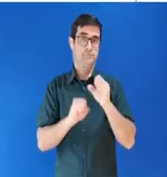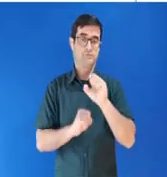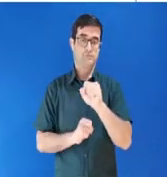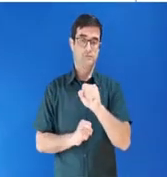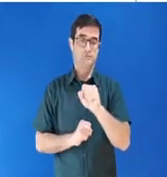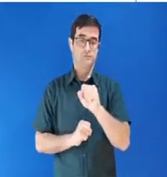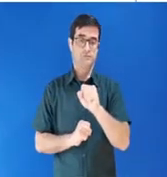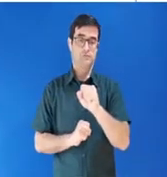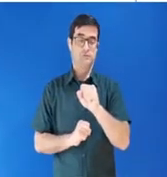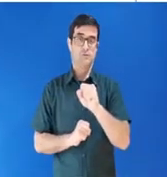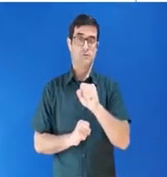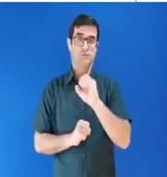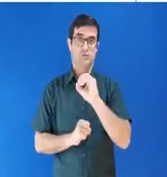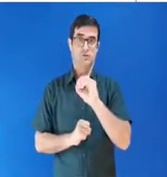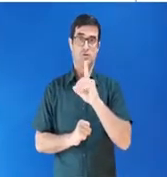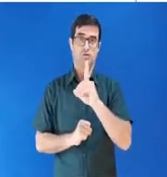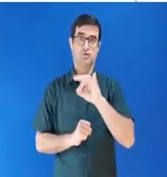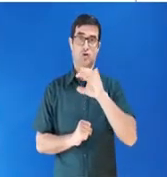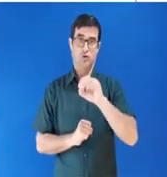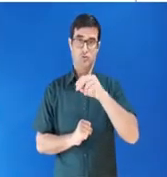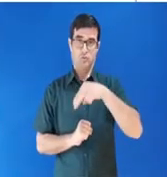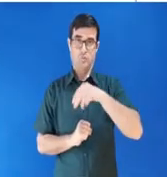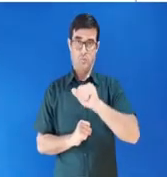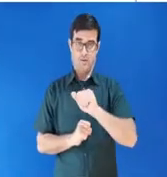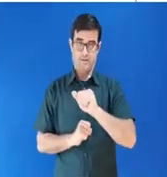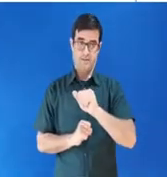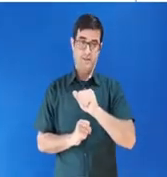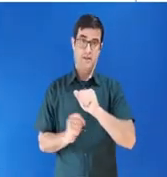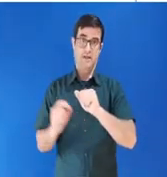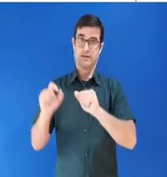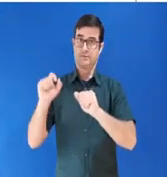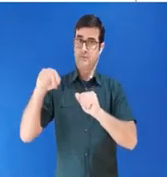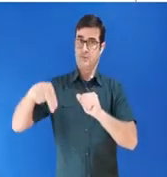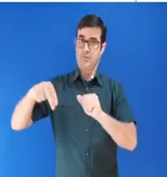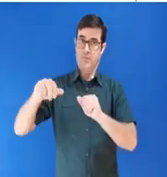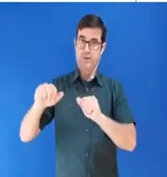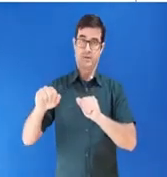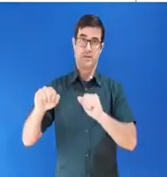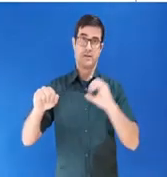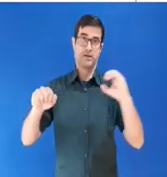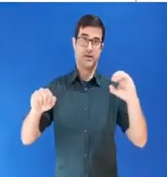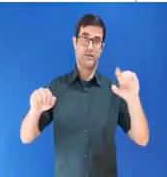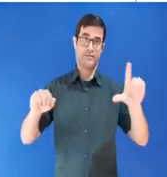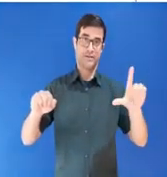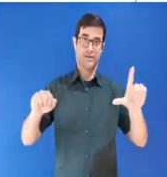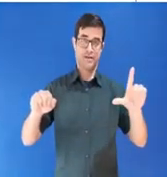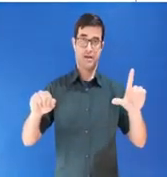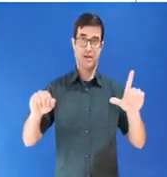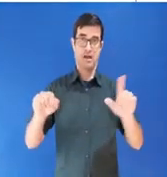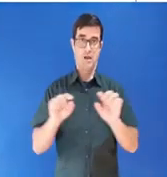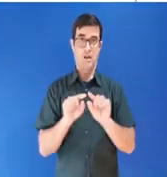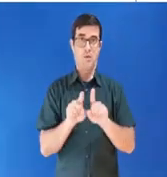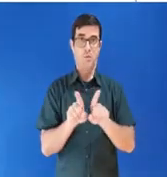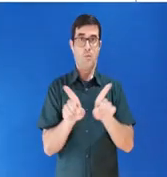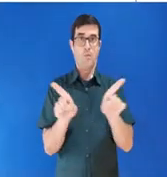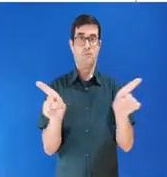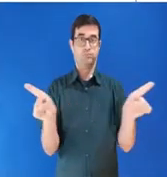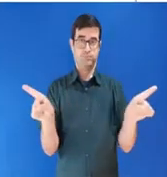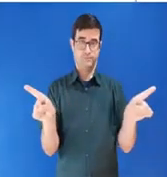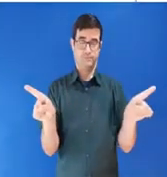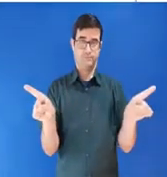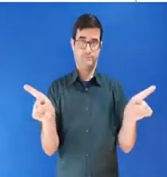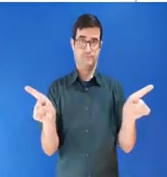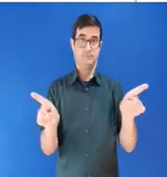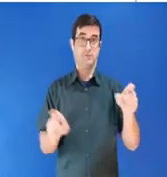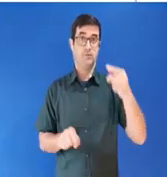extremos praticamente do segundo período. O que eu posso dizer para do terceiro período, desculpa. O